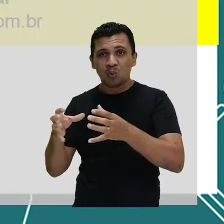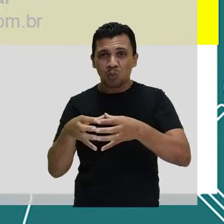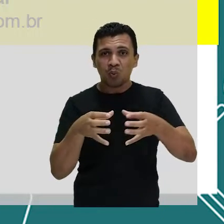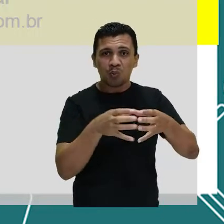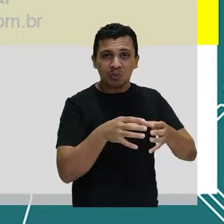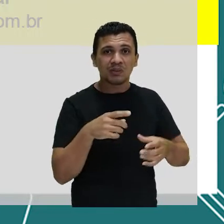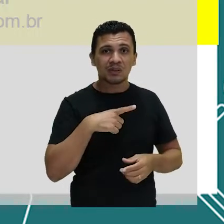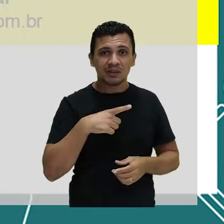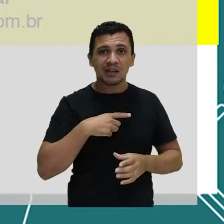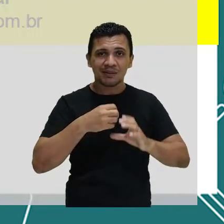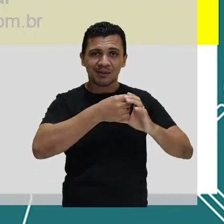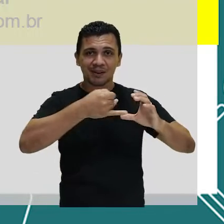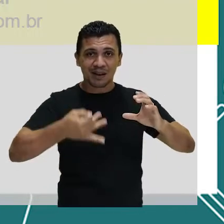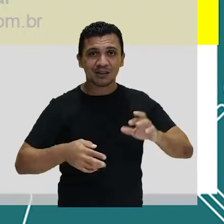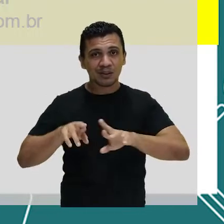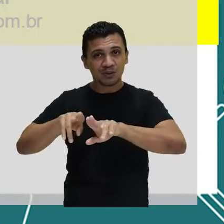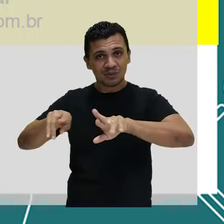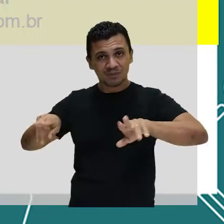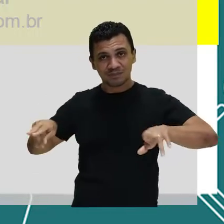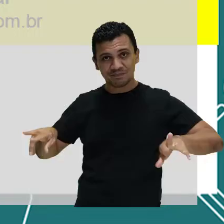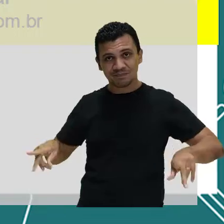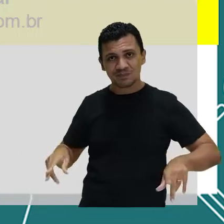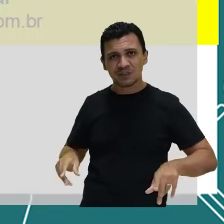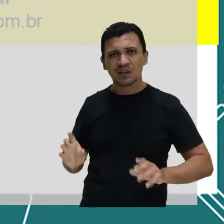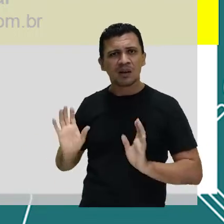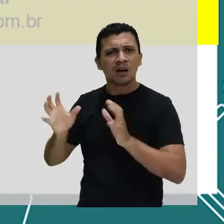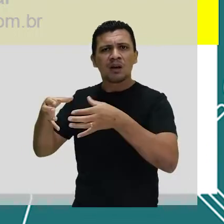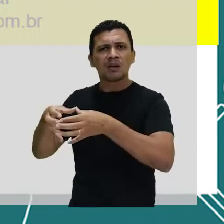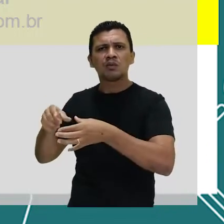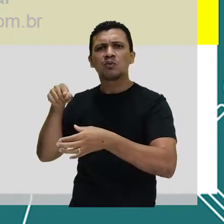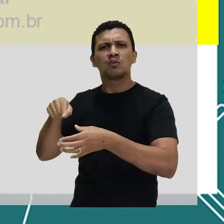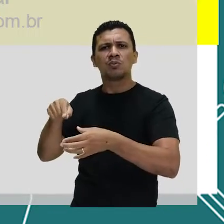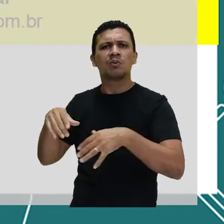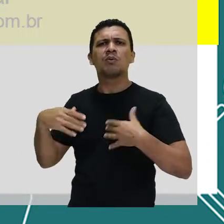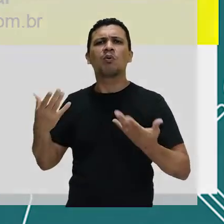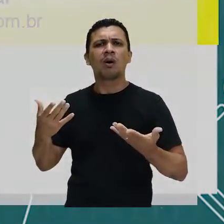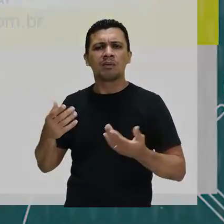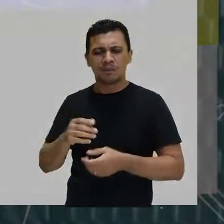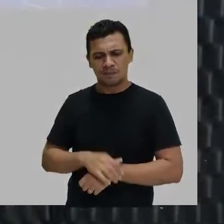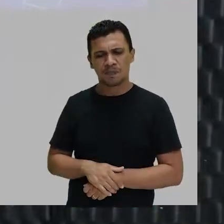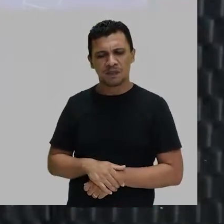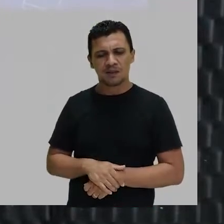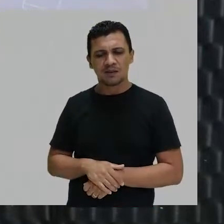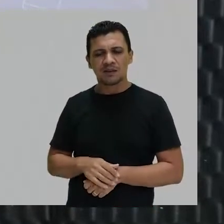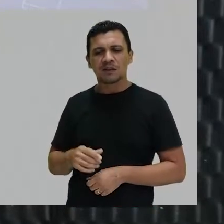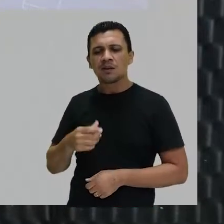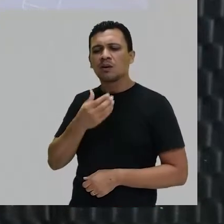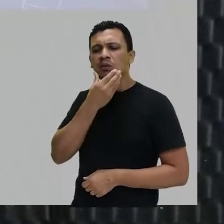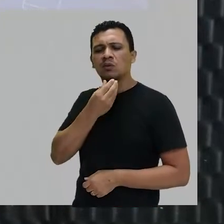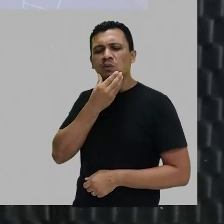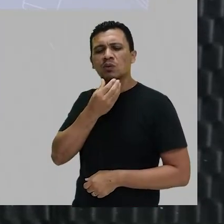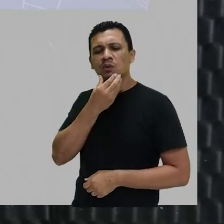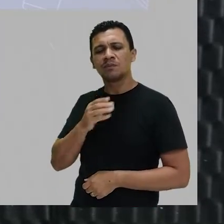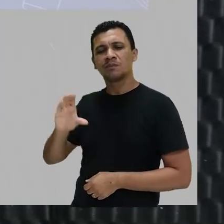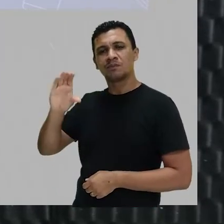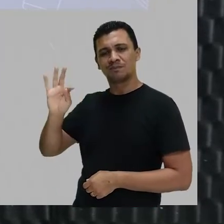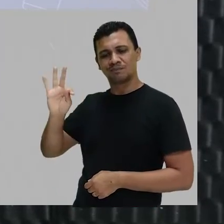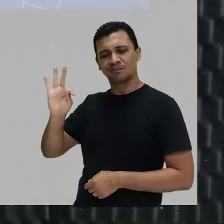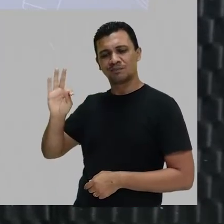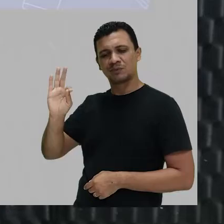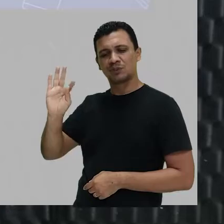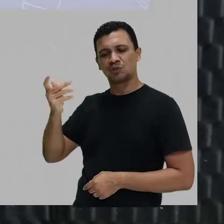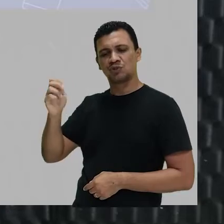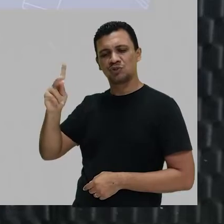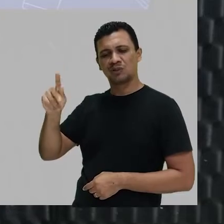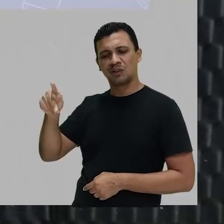com características bem diferenciadas. O ateliê ele tem trabalhos de estudo na figura do Tchekov, que é um autor